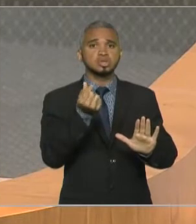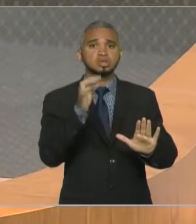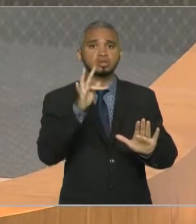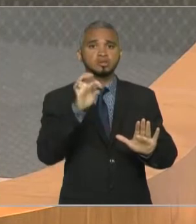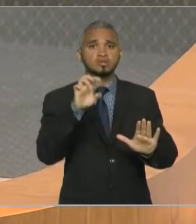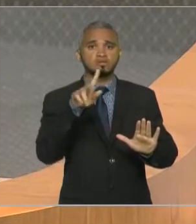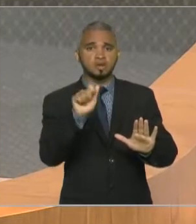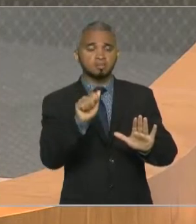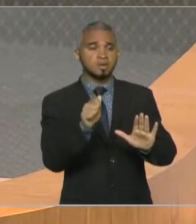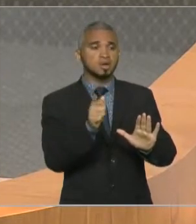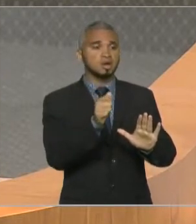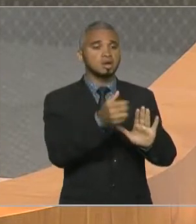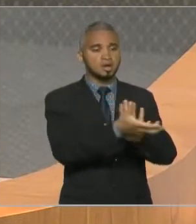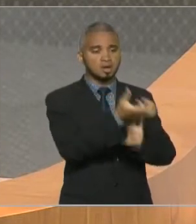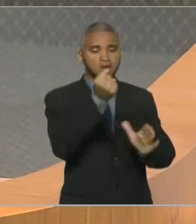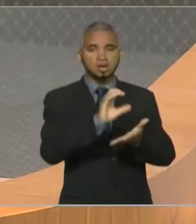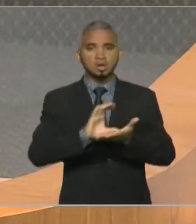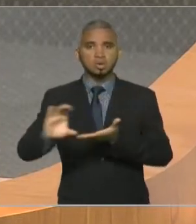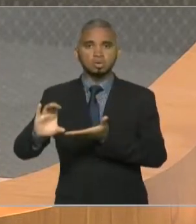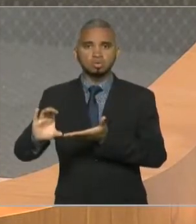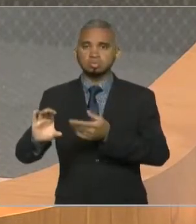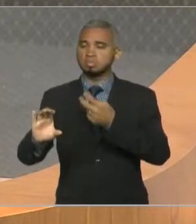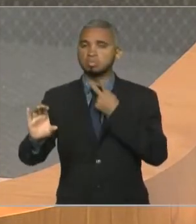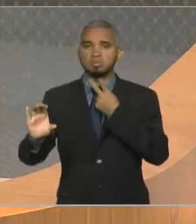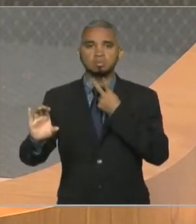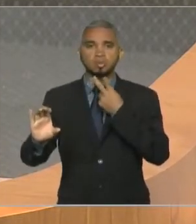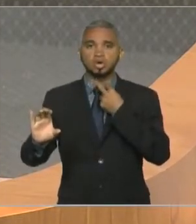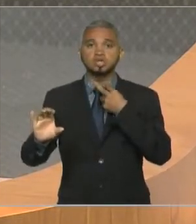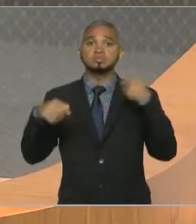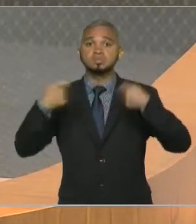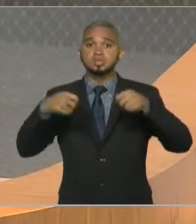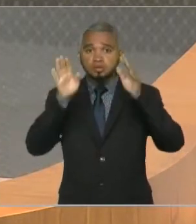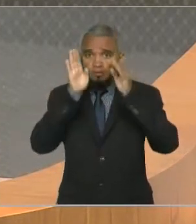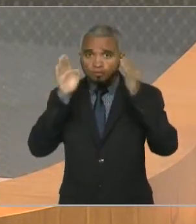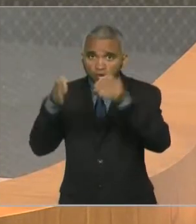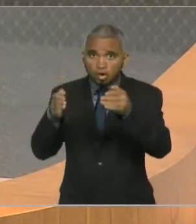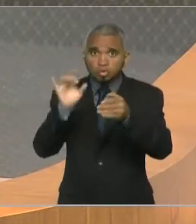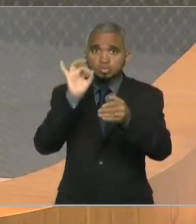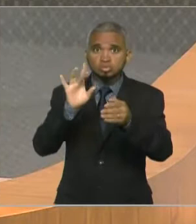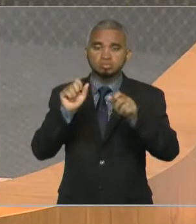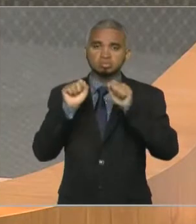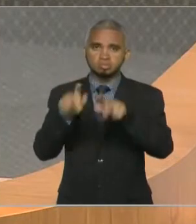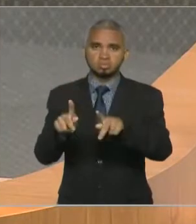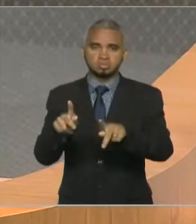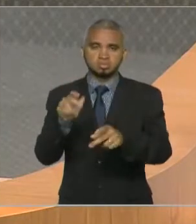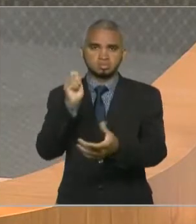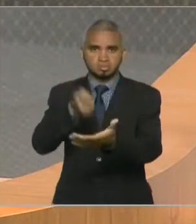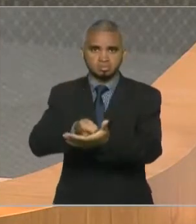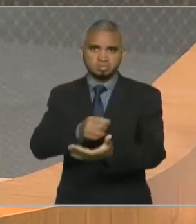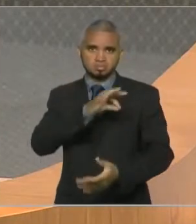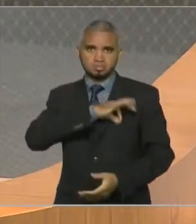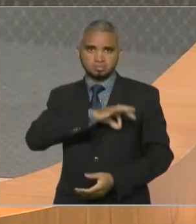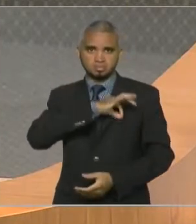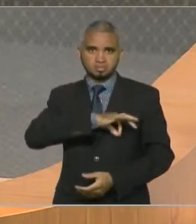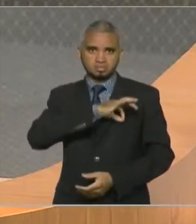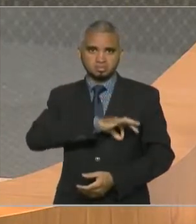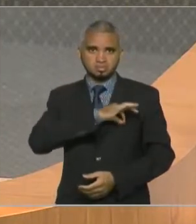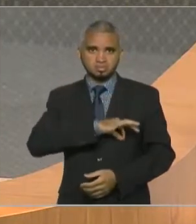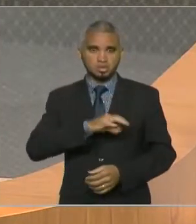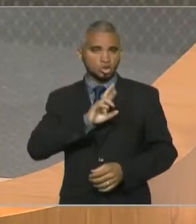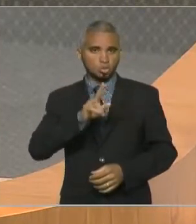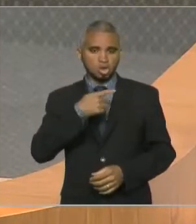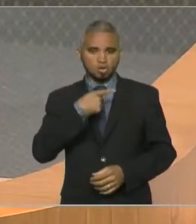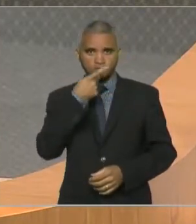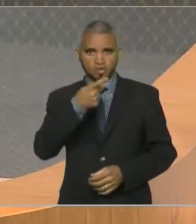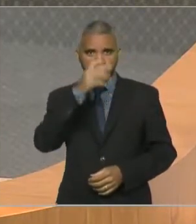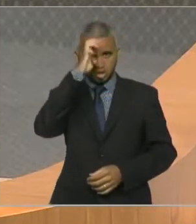qualquer outra área que não fosse o pagamento previdenciário. Quem está dizendo isso não sou eu, um documento público, está tramitando no Tribunal de